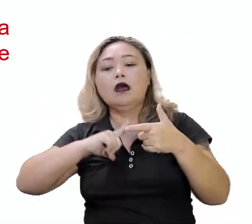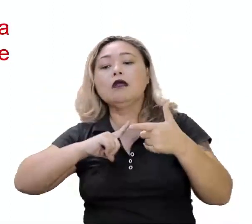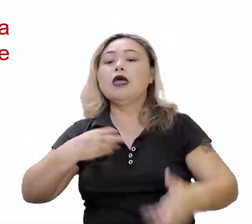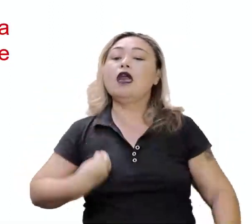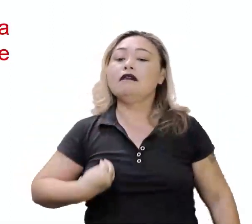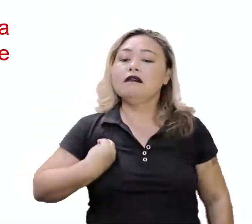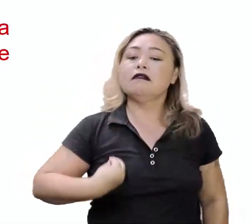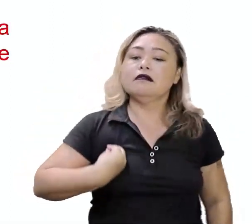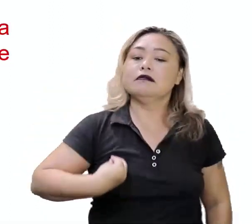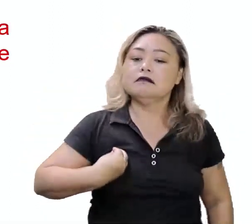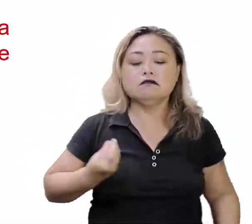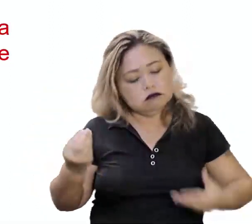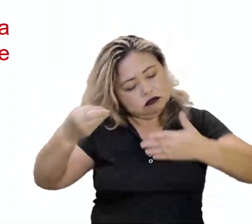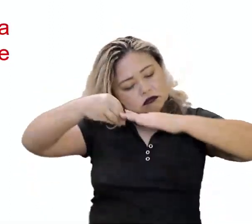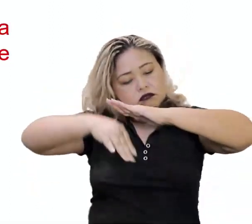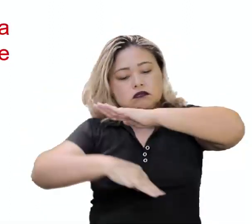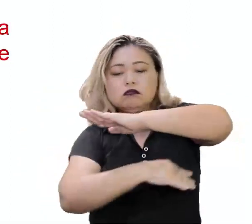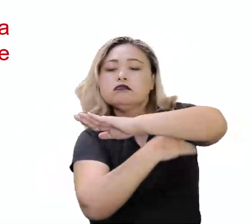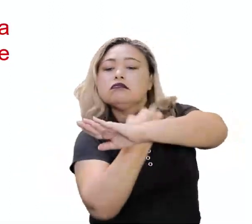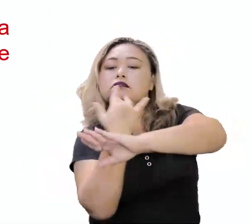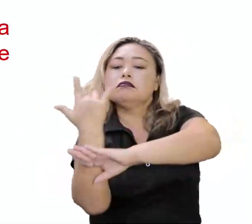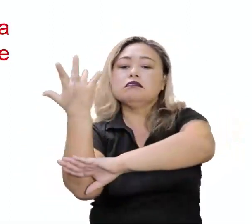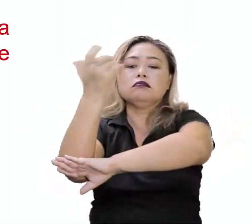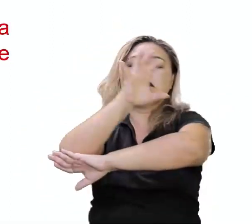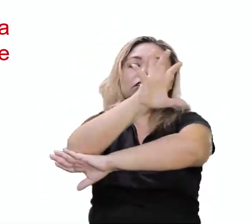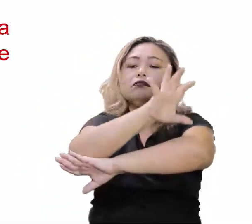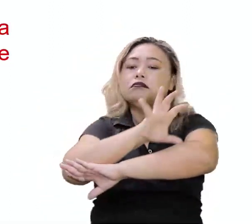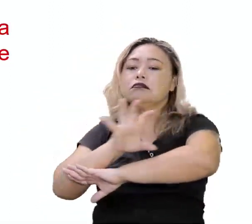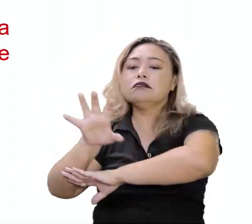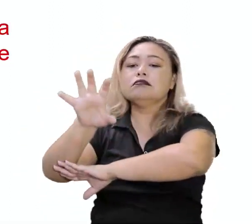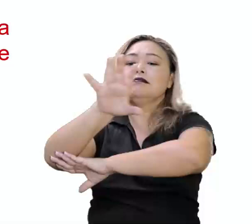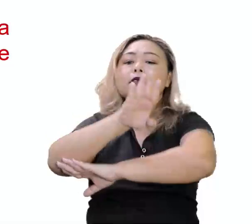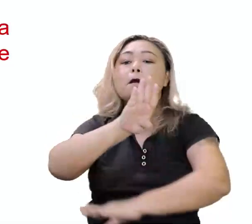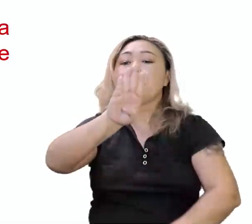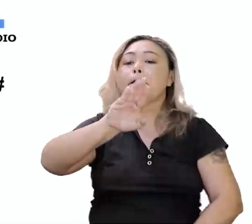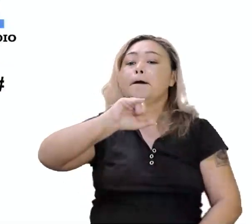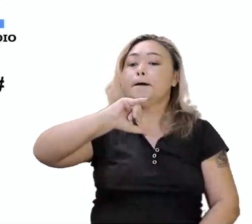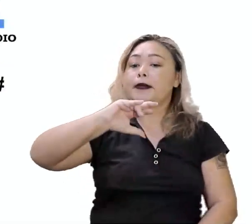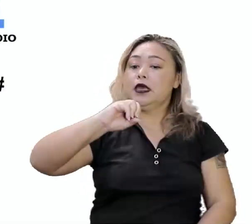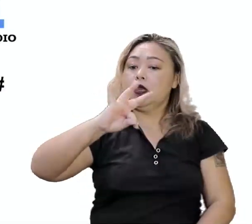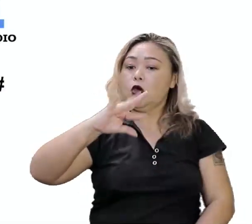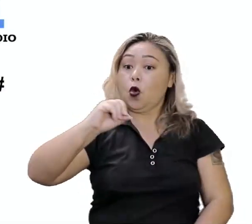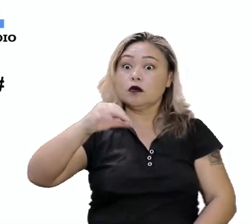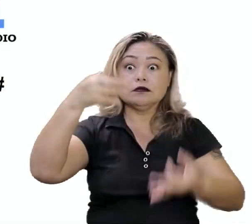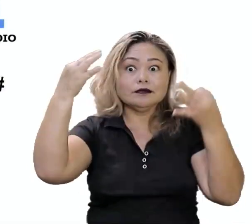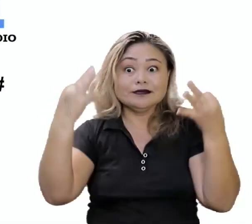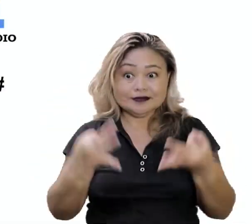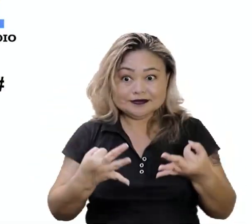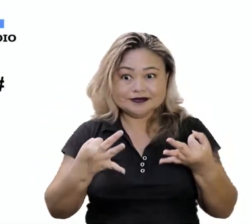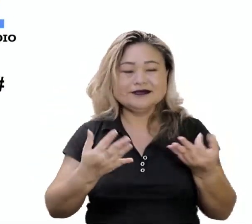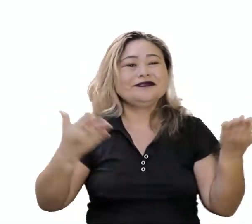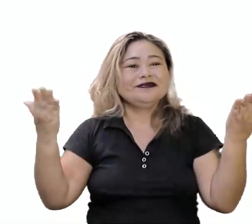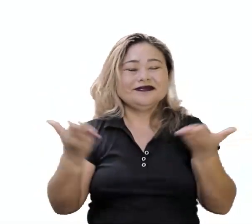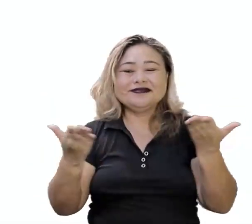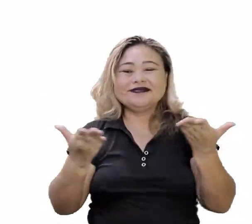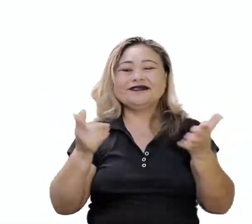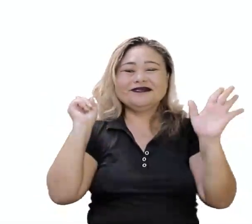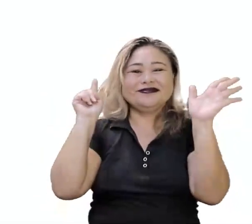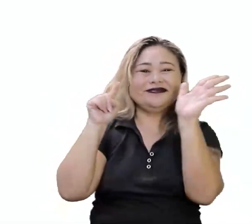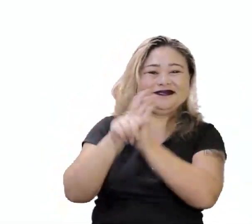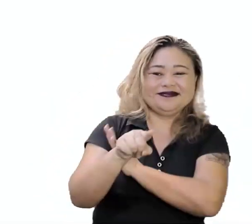tem vida, tá? Compondo o elemento ou os componentes bióticos. Perfeitinho. Agora mais